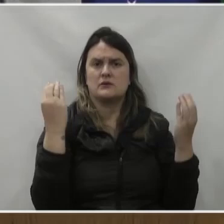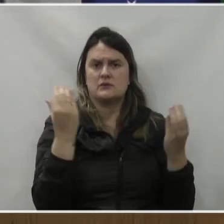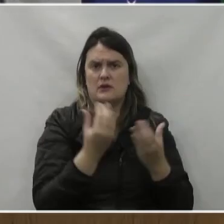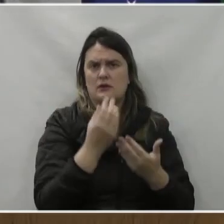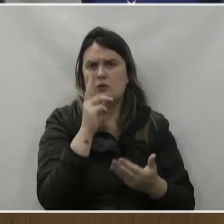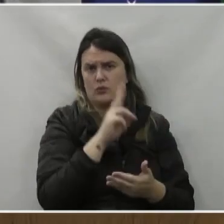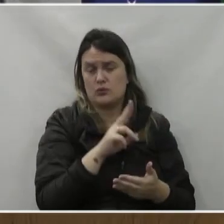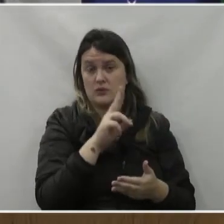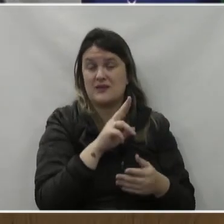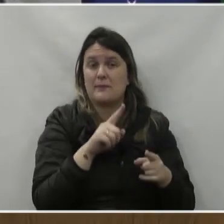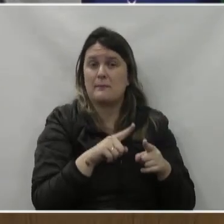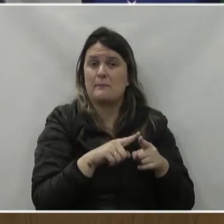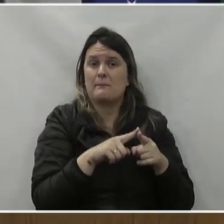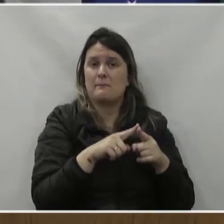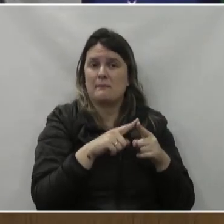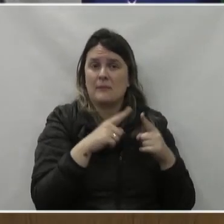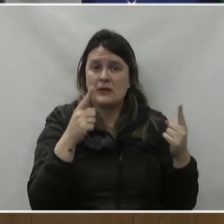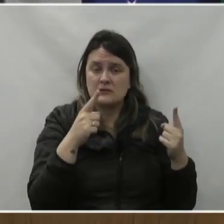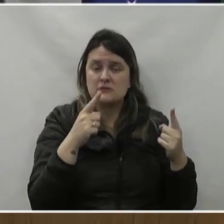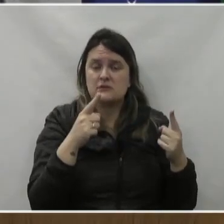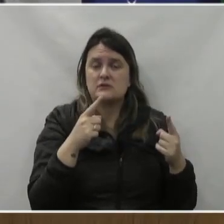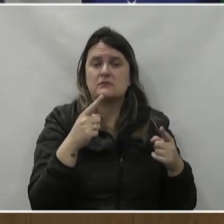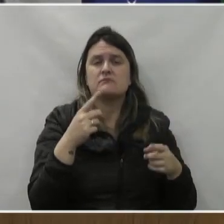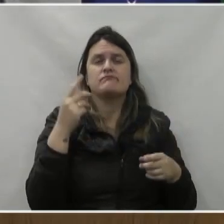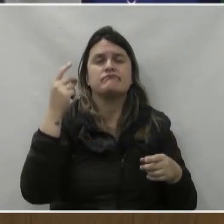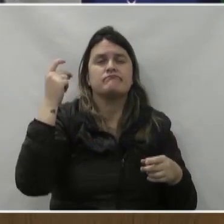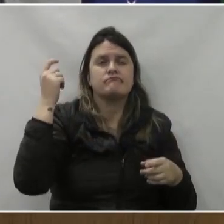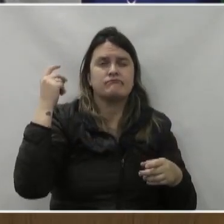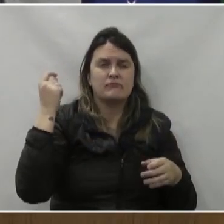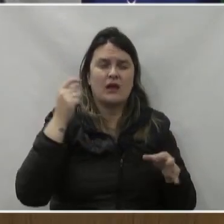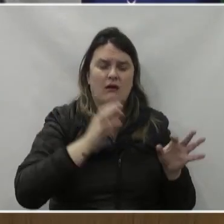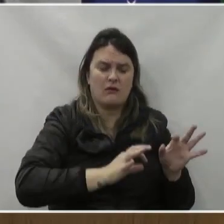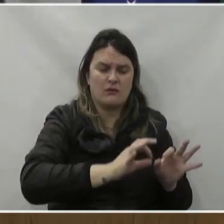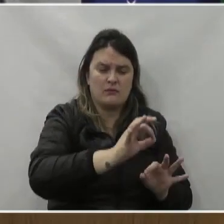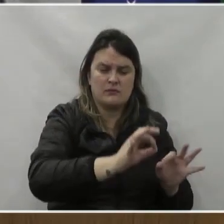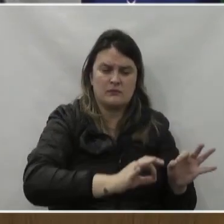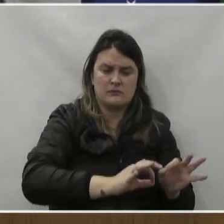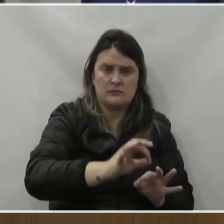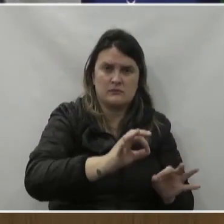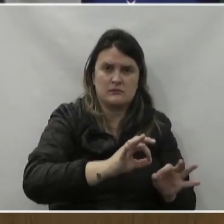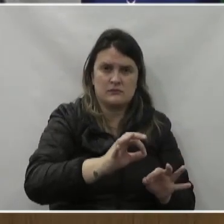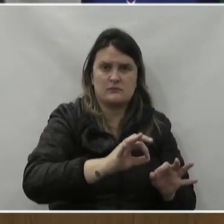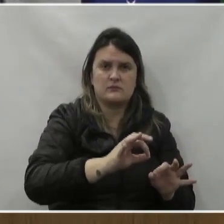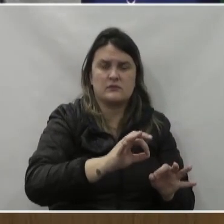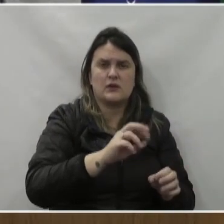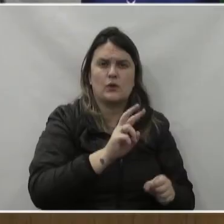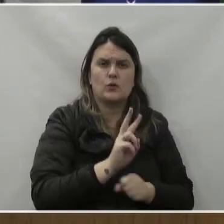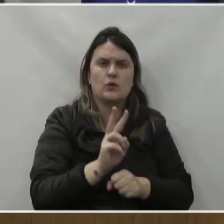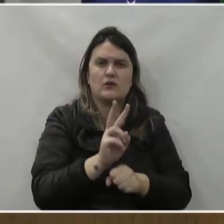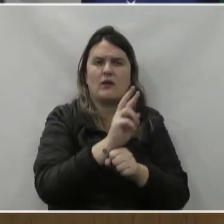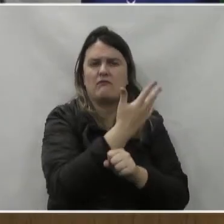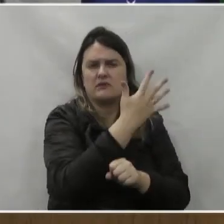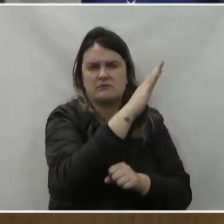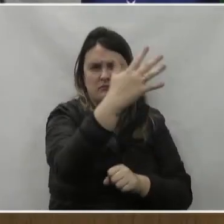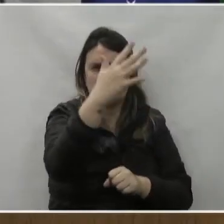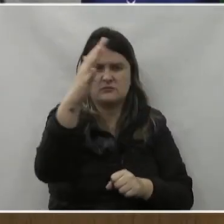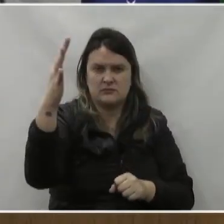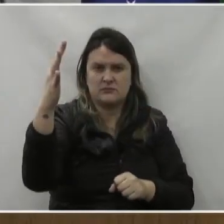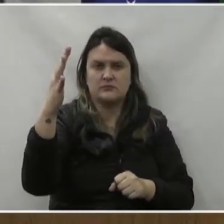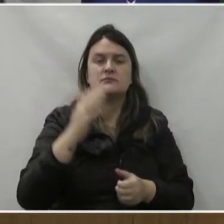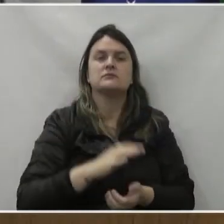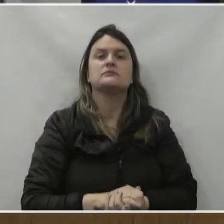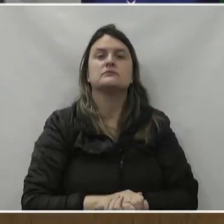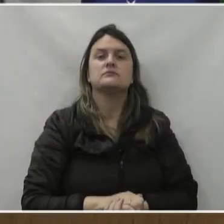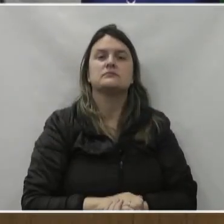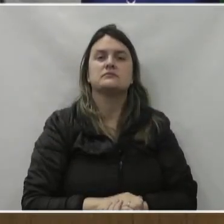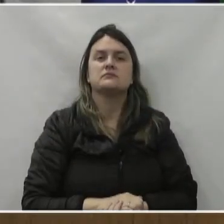local, mas que, em razão de antigo enquadramento da área como zona de preservação ambiental no plano diretor